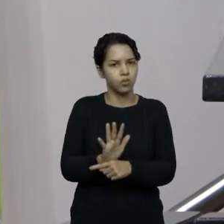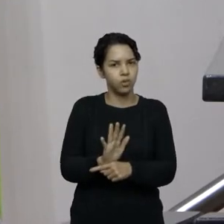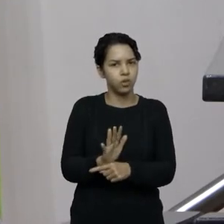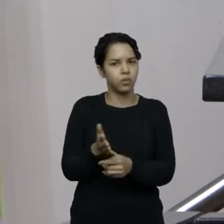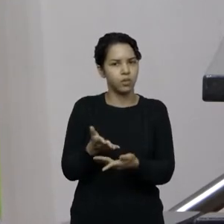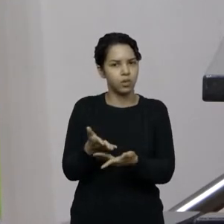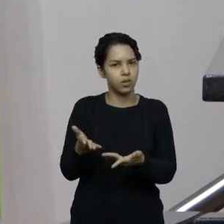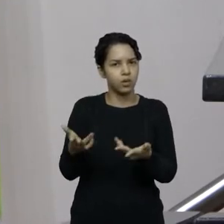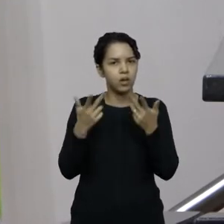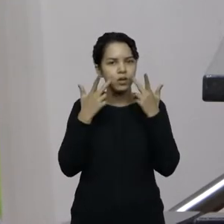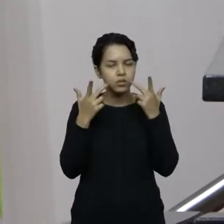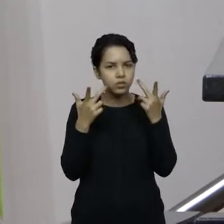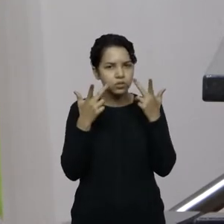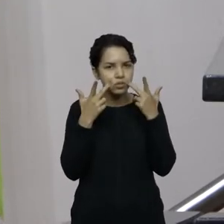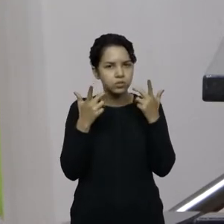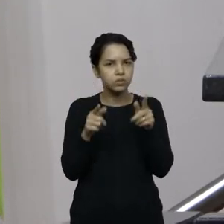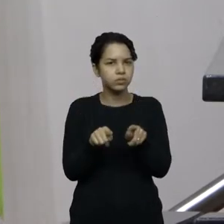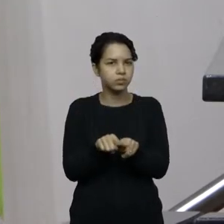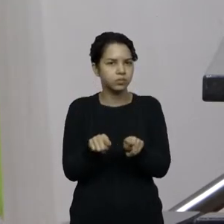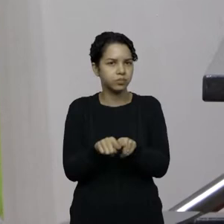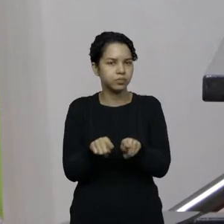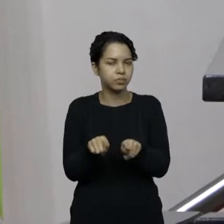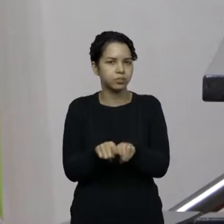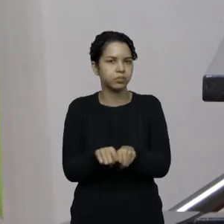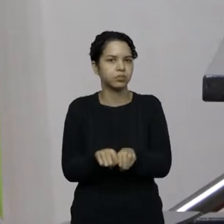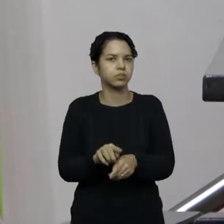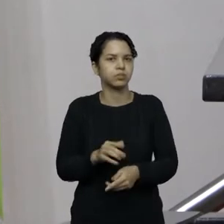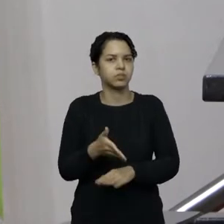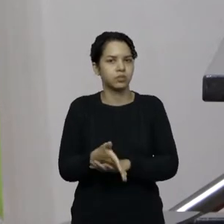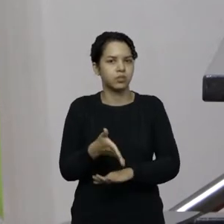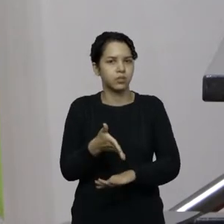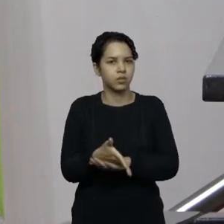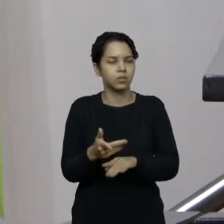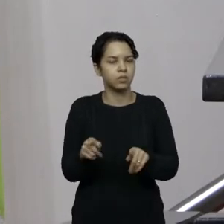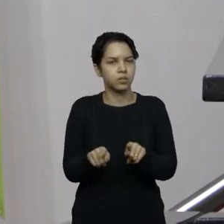artistas da produção cinematográfica